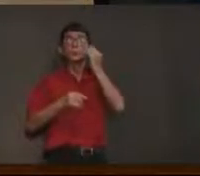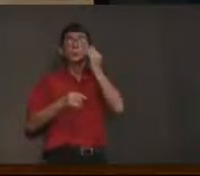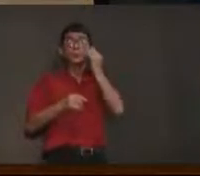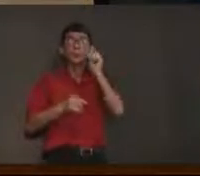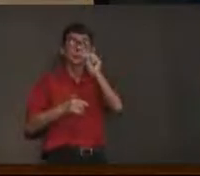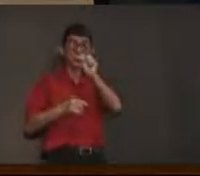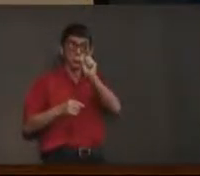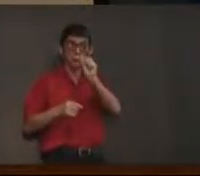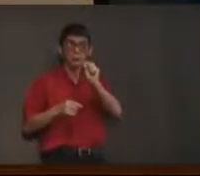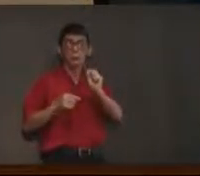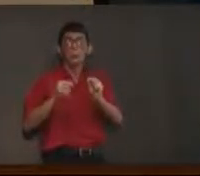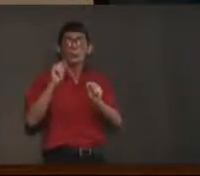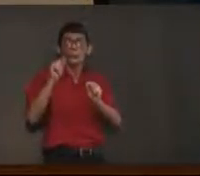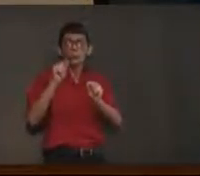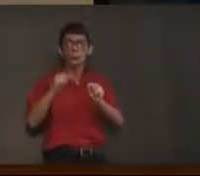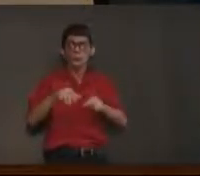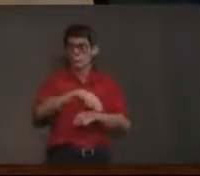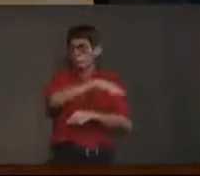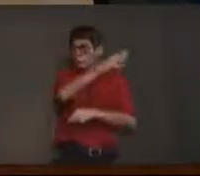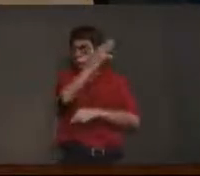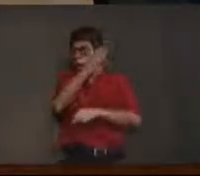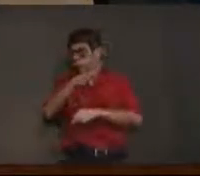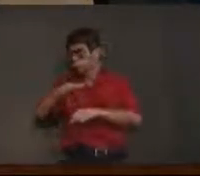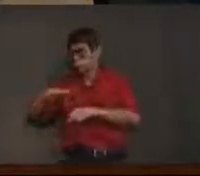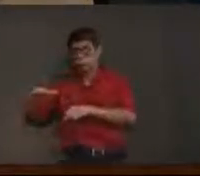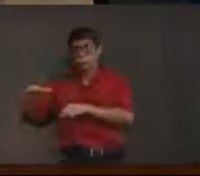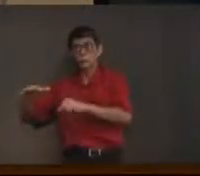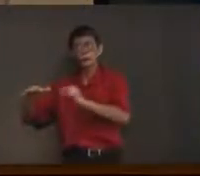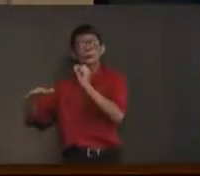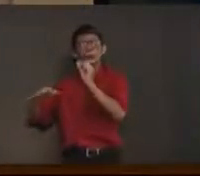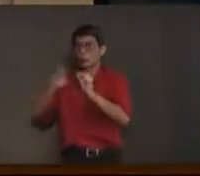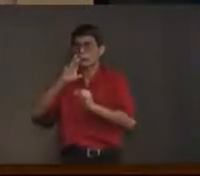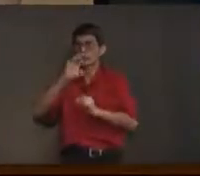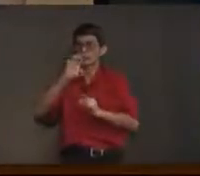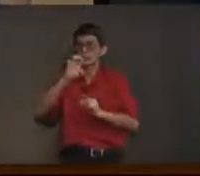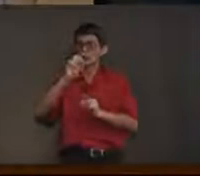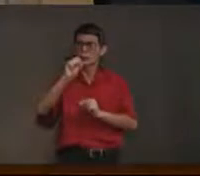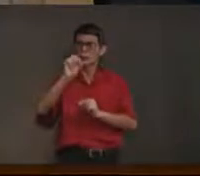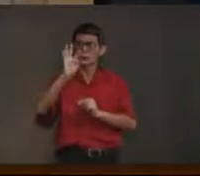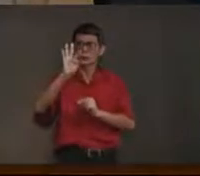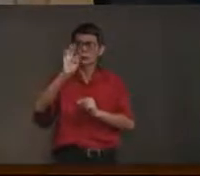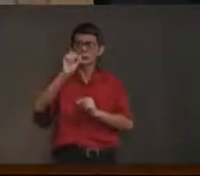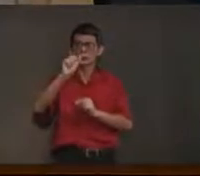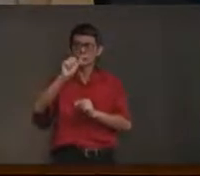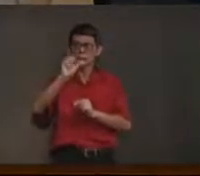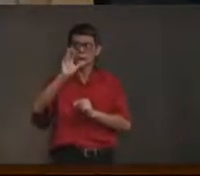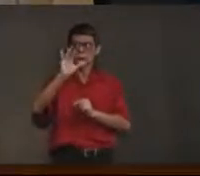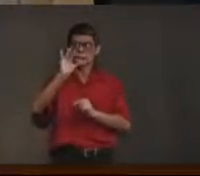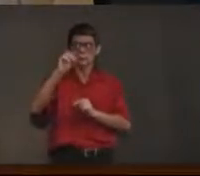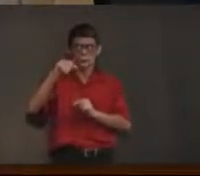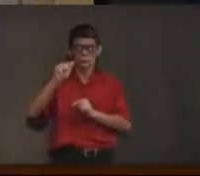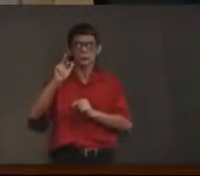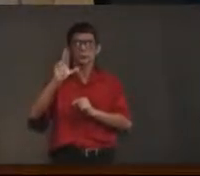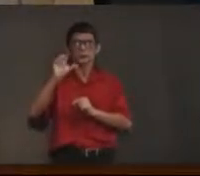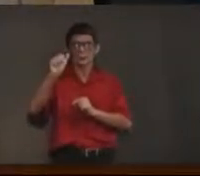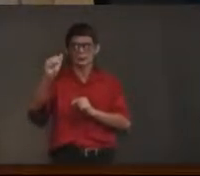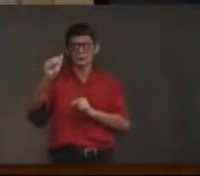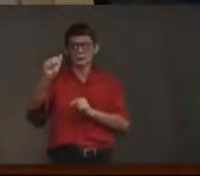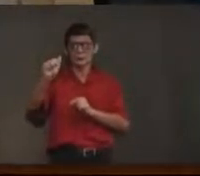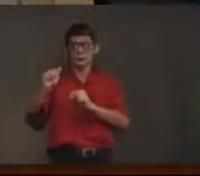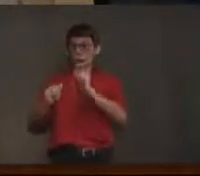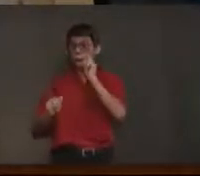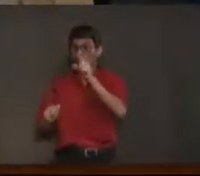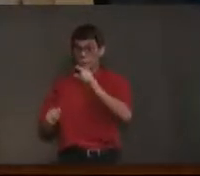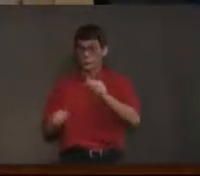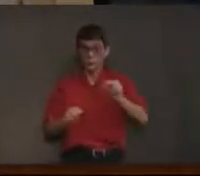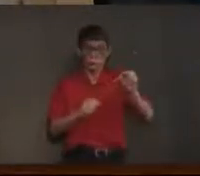tentar um perfil de onda estacionária que é você vê a sua onda psique a intensidade